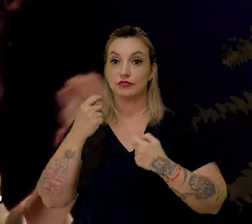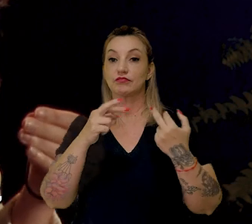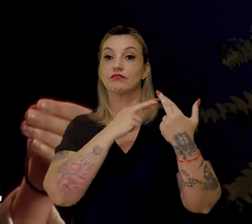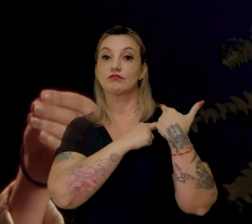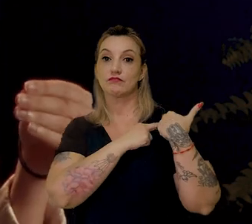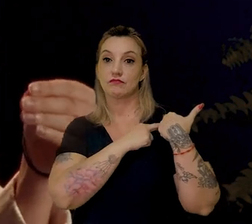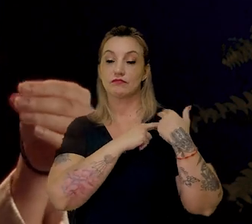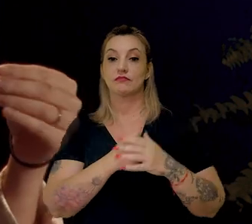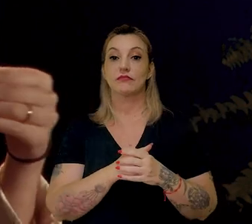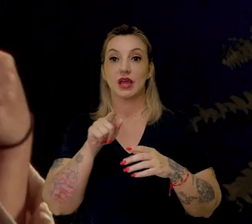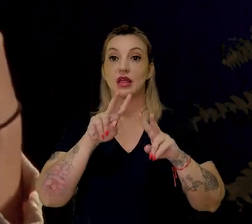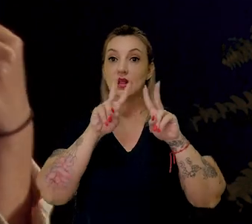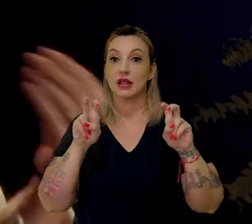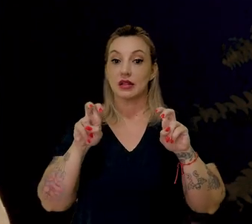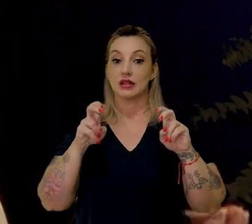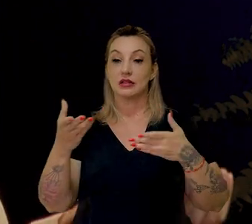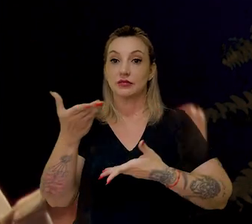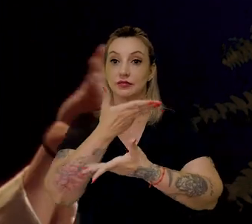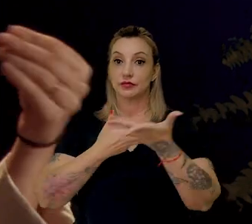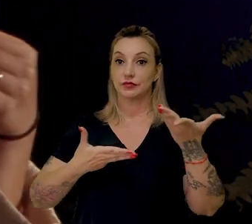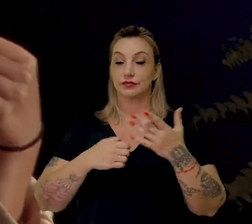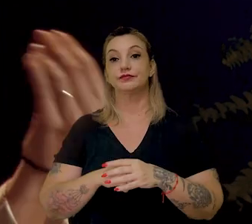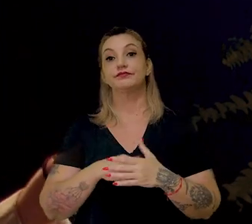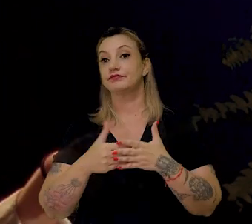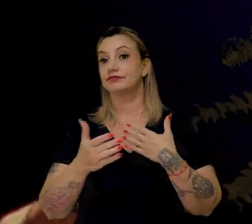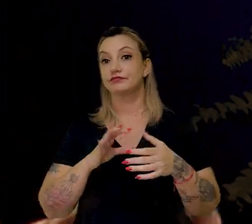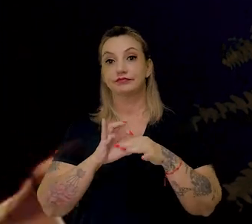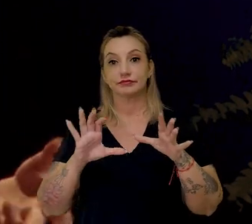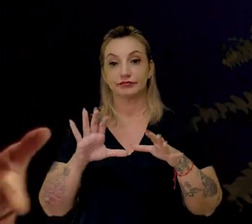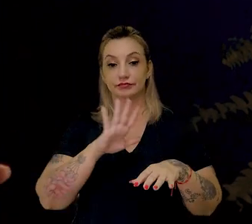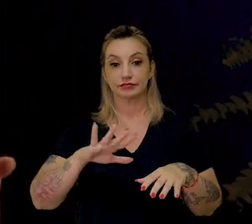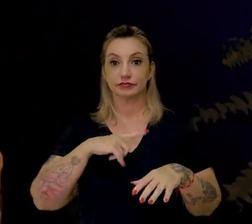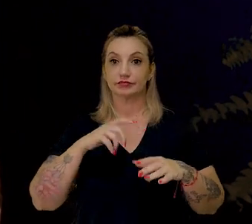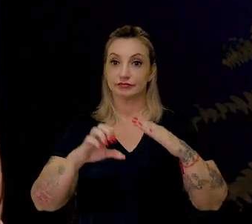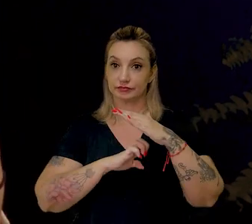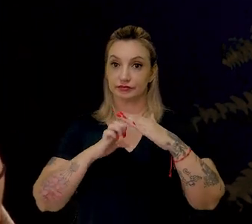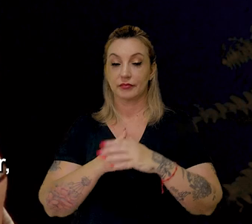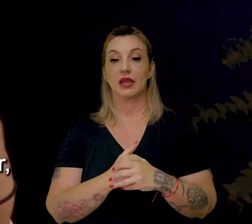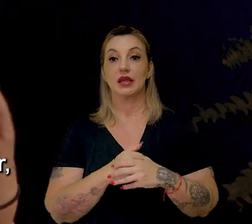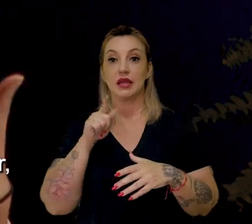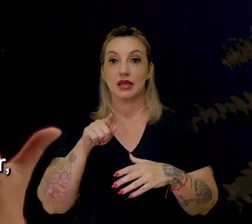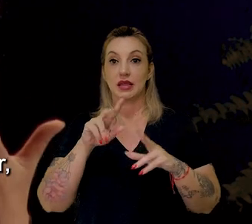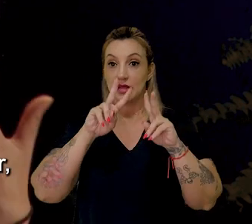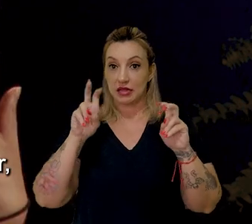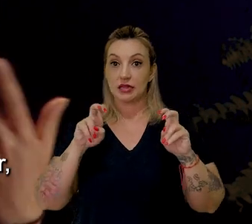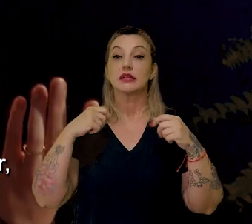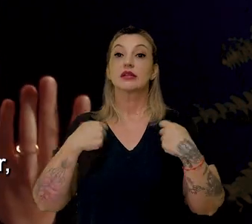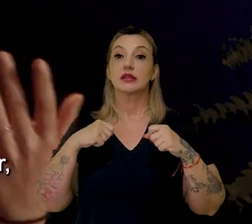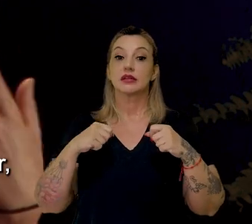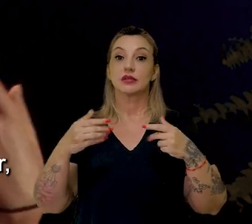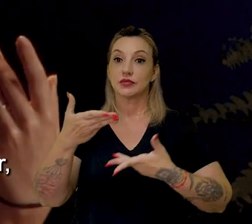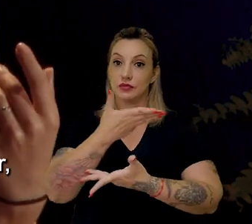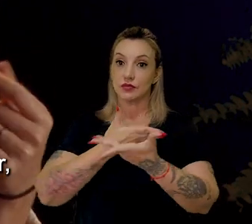responsável por é um tema que é transversal então independente da área que você atua na empresa eh esse esse tema ele precisa